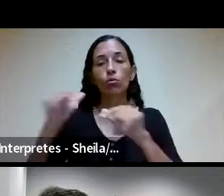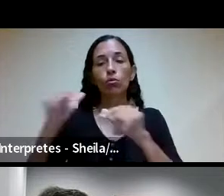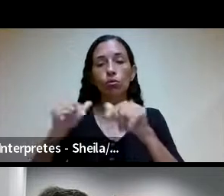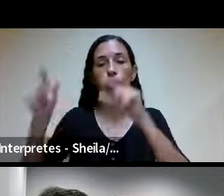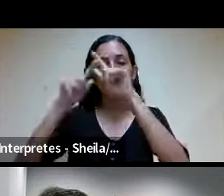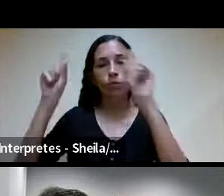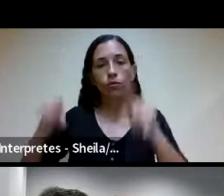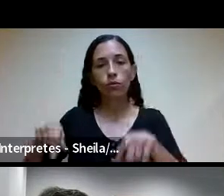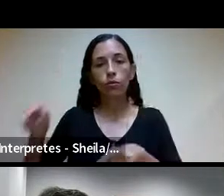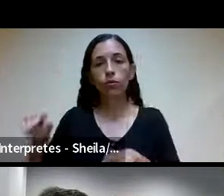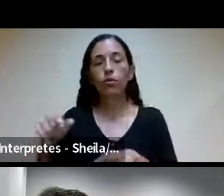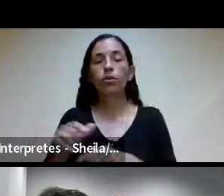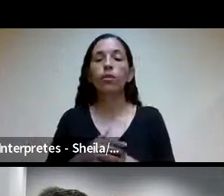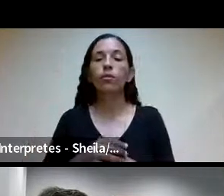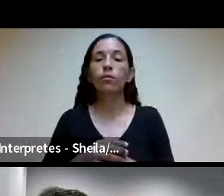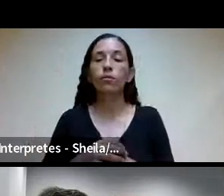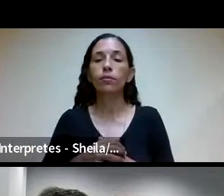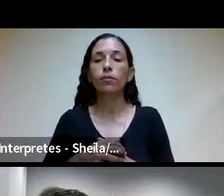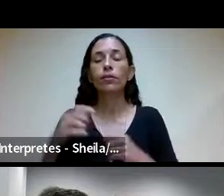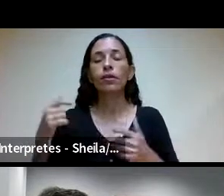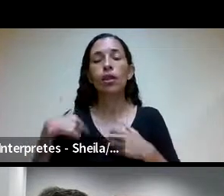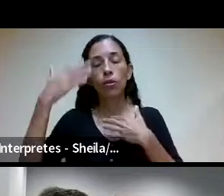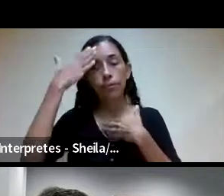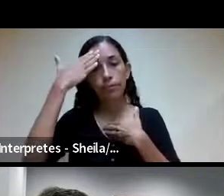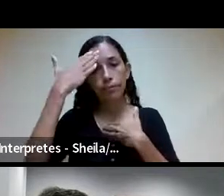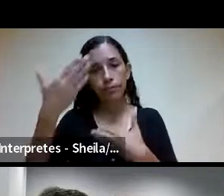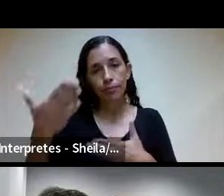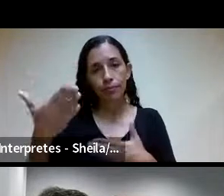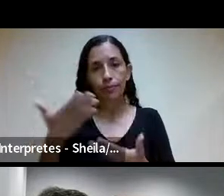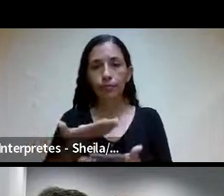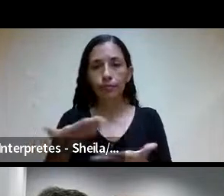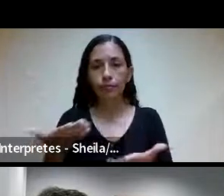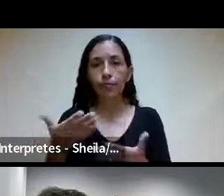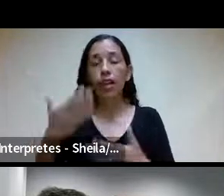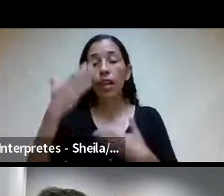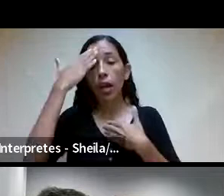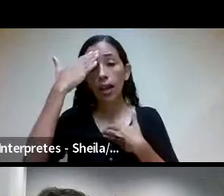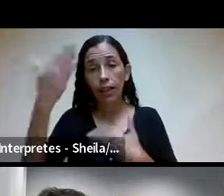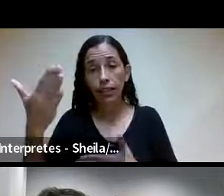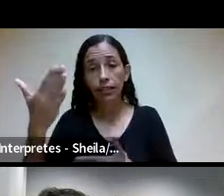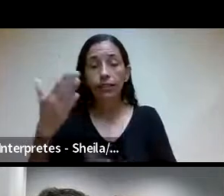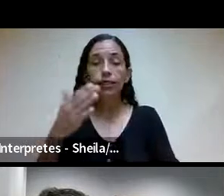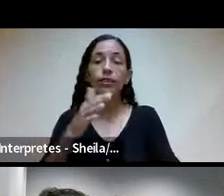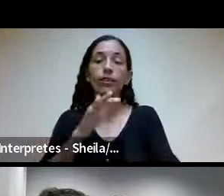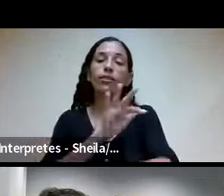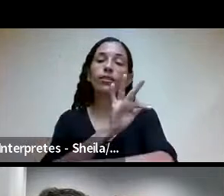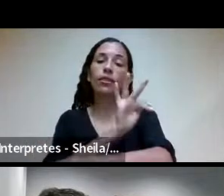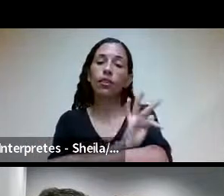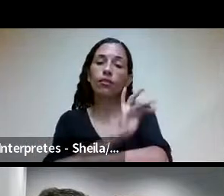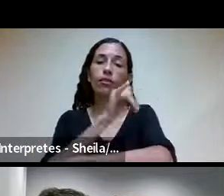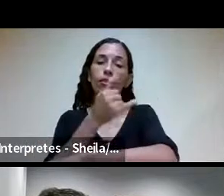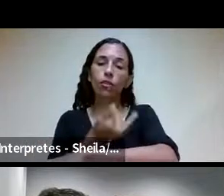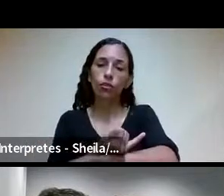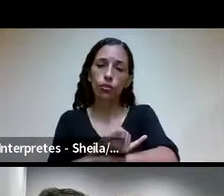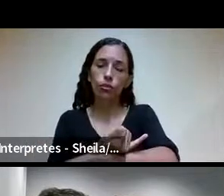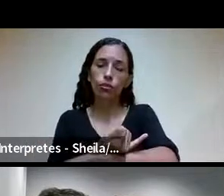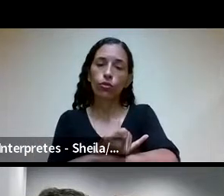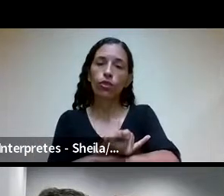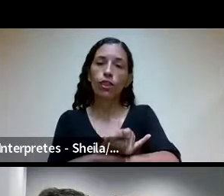aderir a essa campanha. Já agradeço ao doutor Fernando, que foi a primeira pessoa com quem eu falei privativamente e de